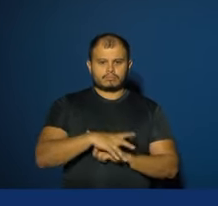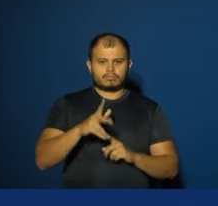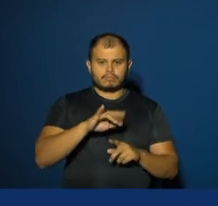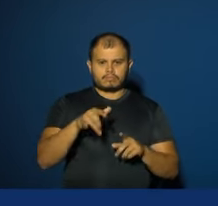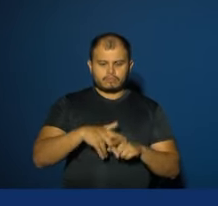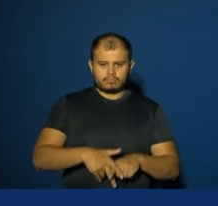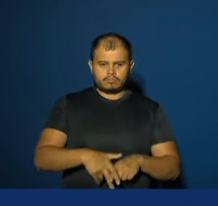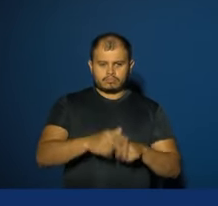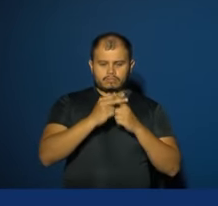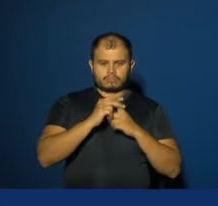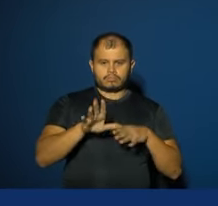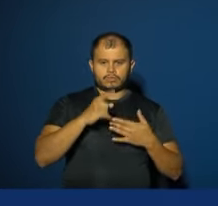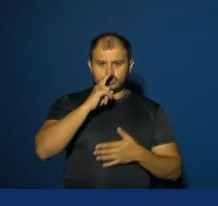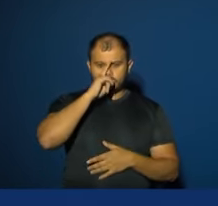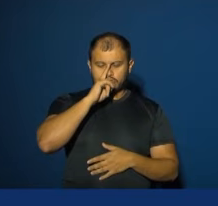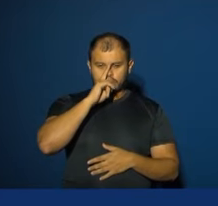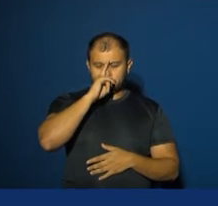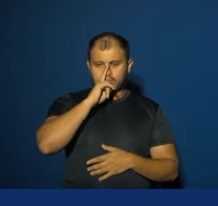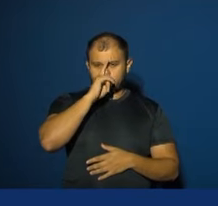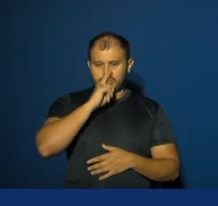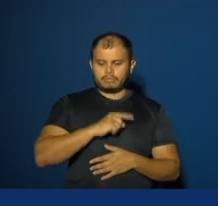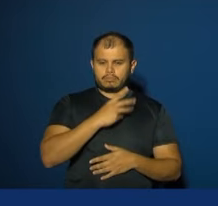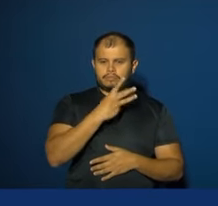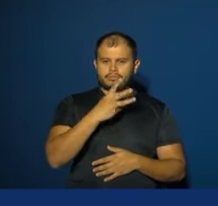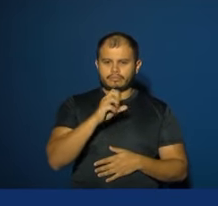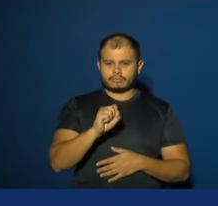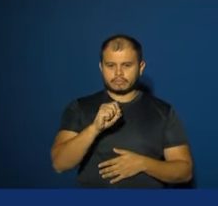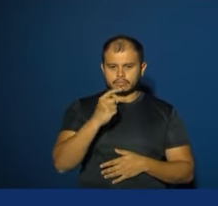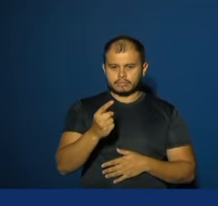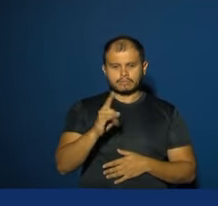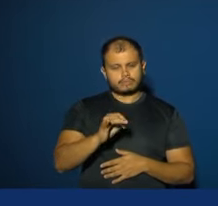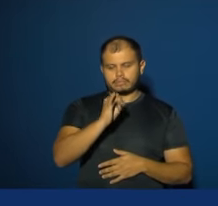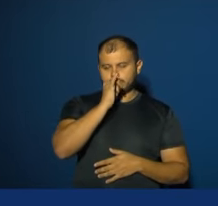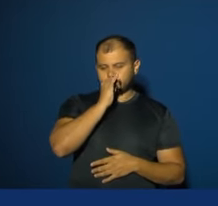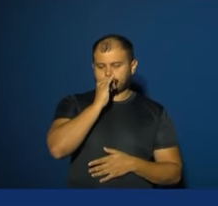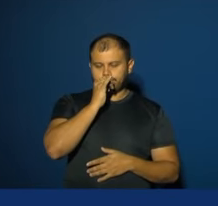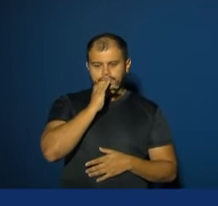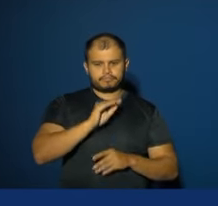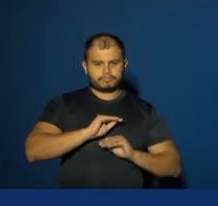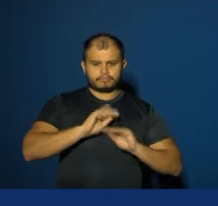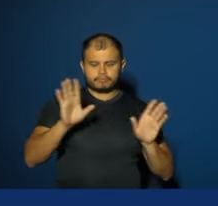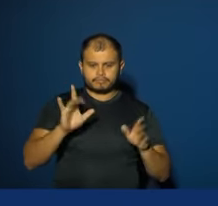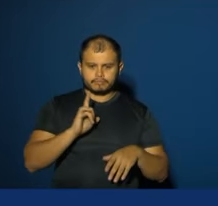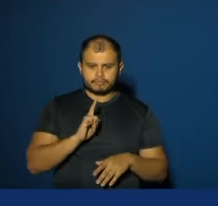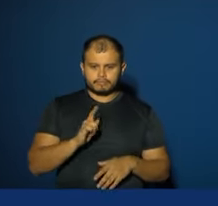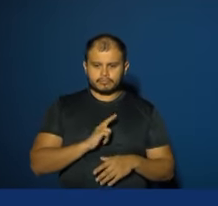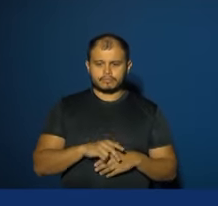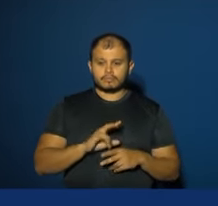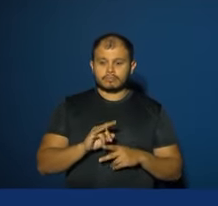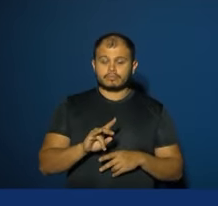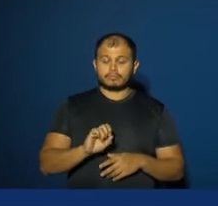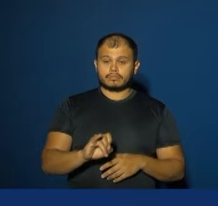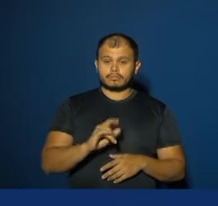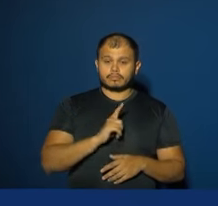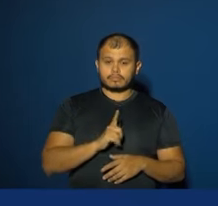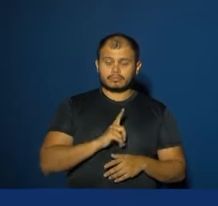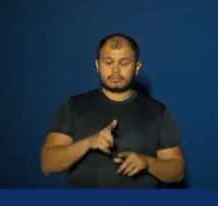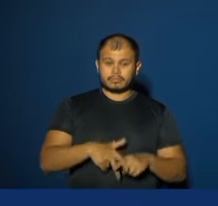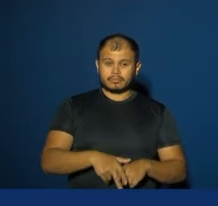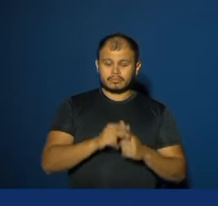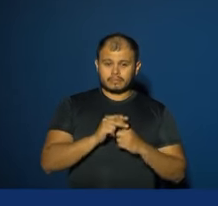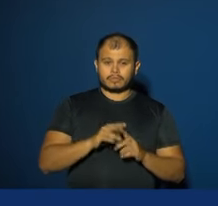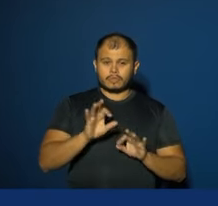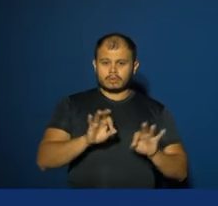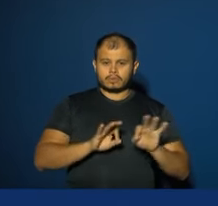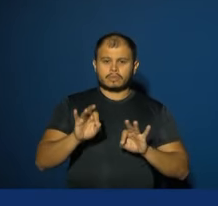matriz de risco acho que o caso da tr da 381 é um acho que foi um exemplo disso Ministro no no momento em que essa Matriz de risco estiver ajustada